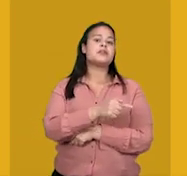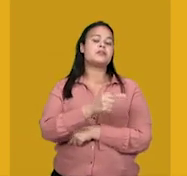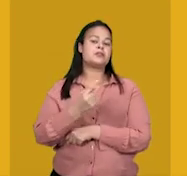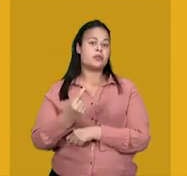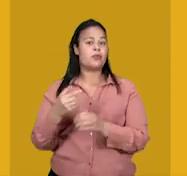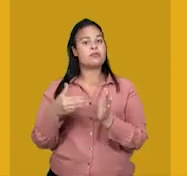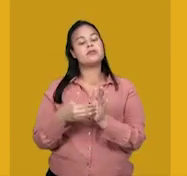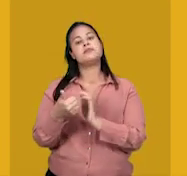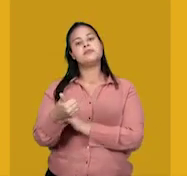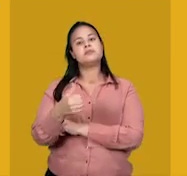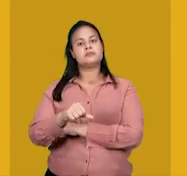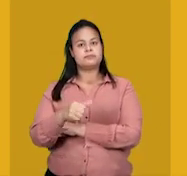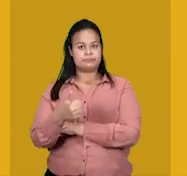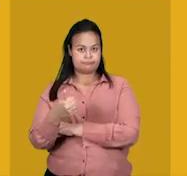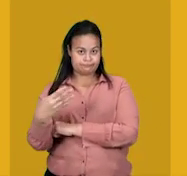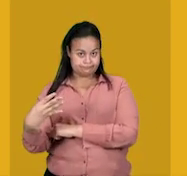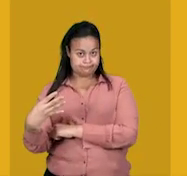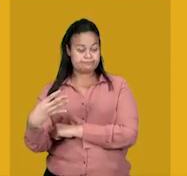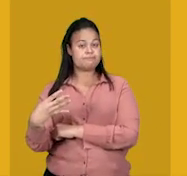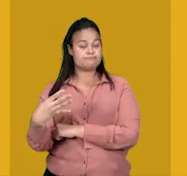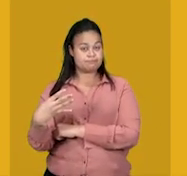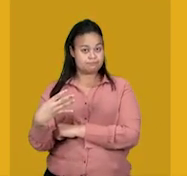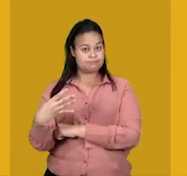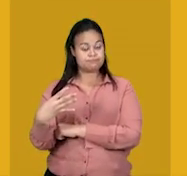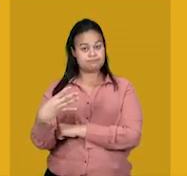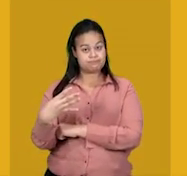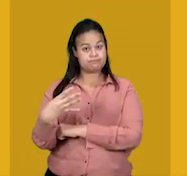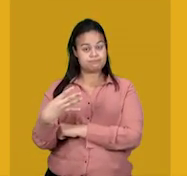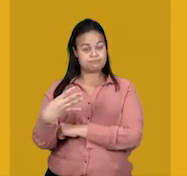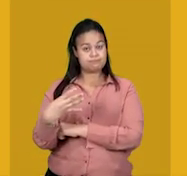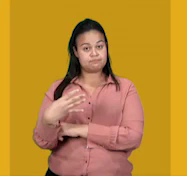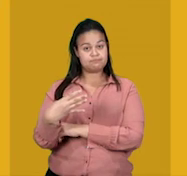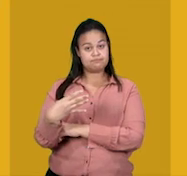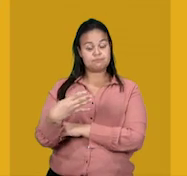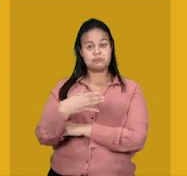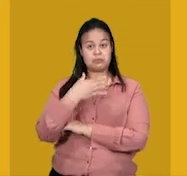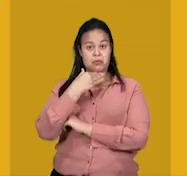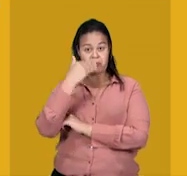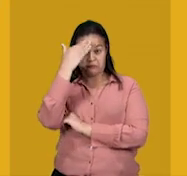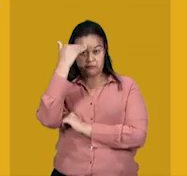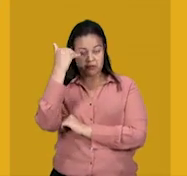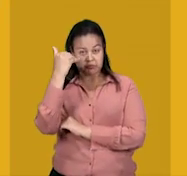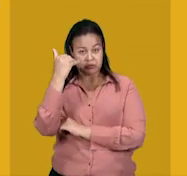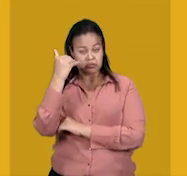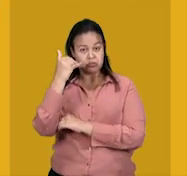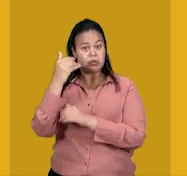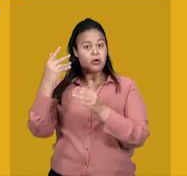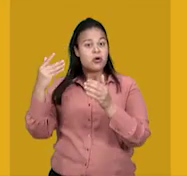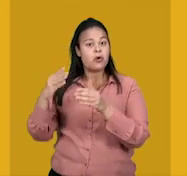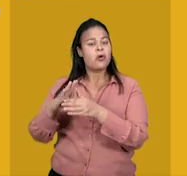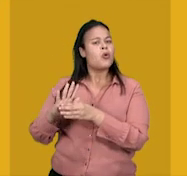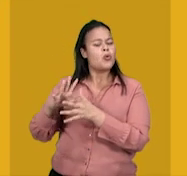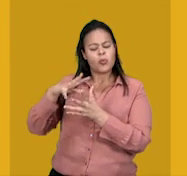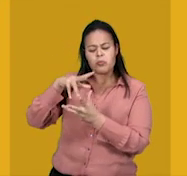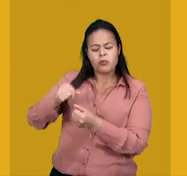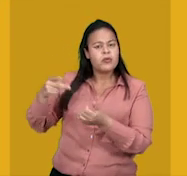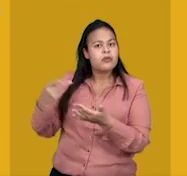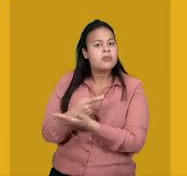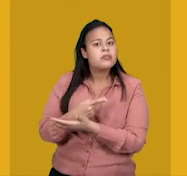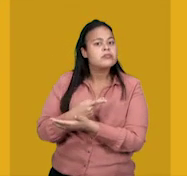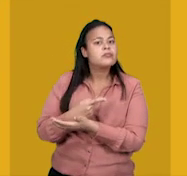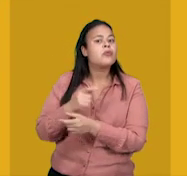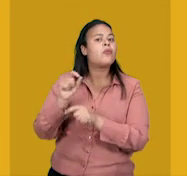até 1914, quando eclode a Primeira Guerra Mundial.